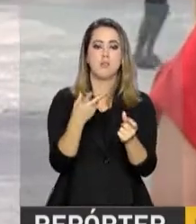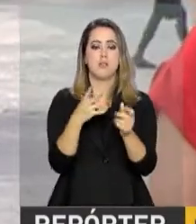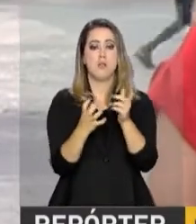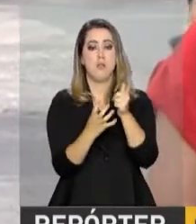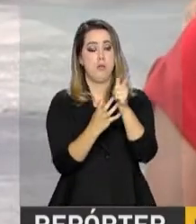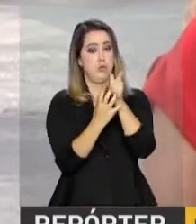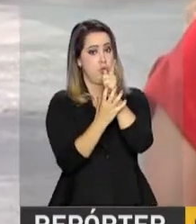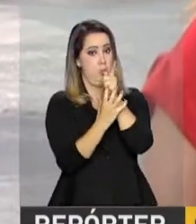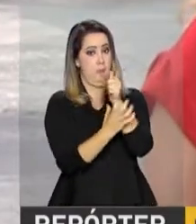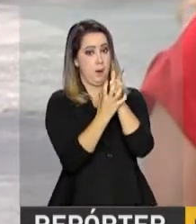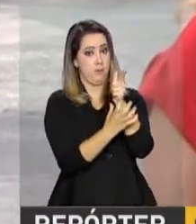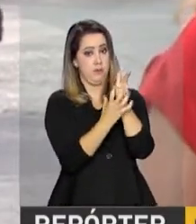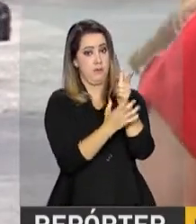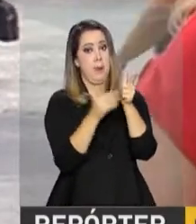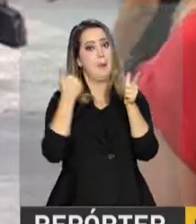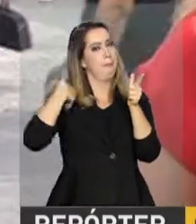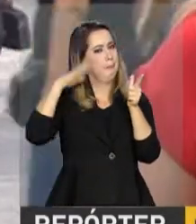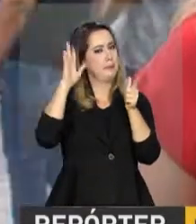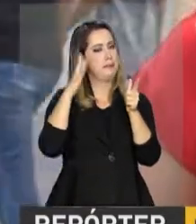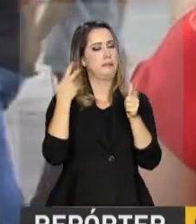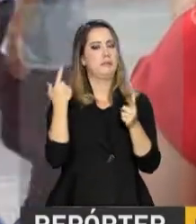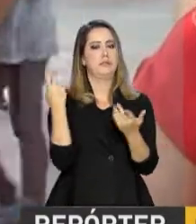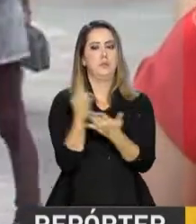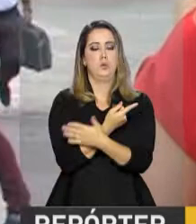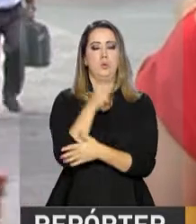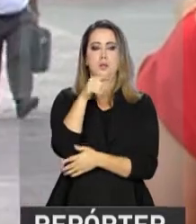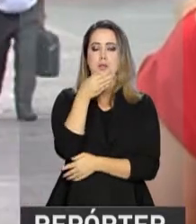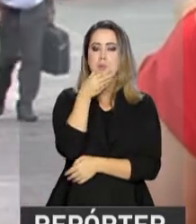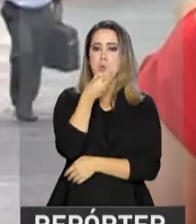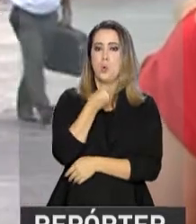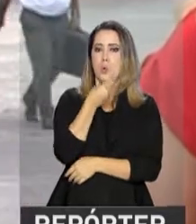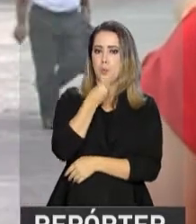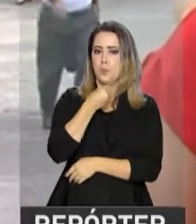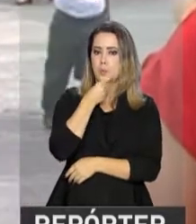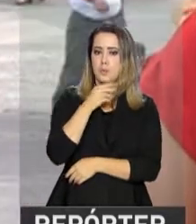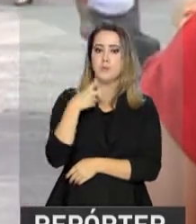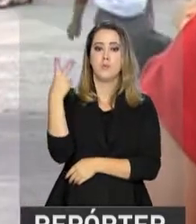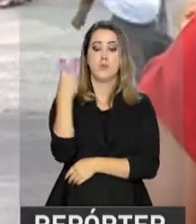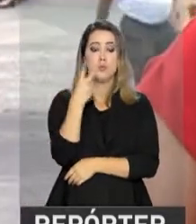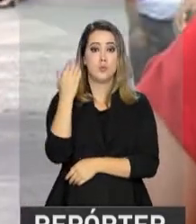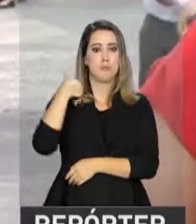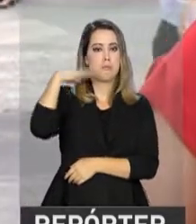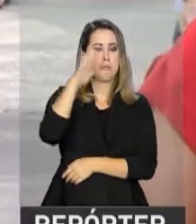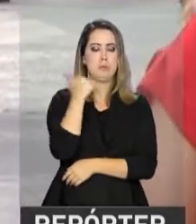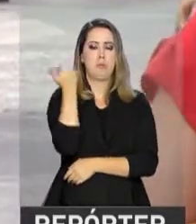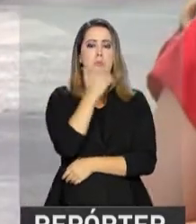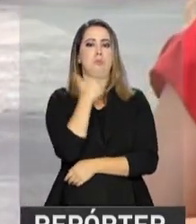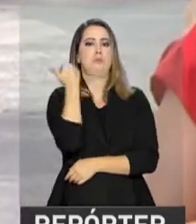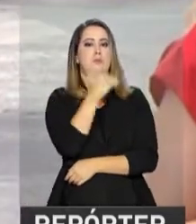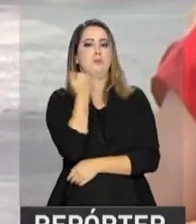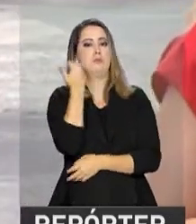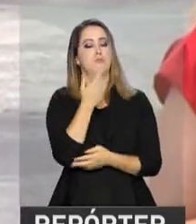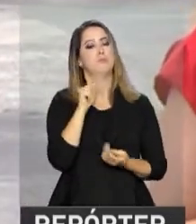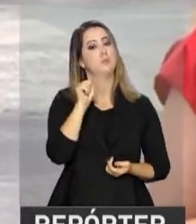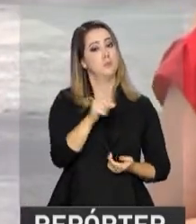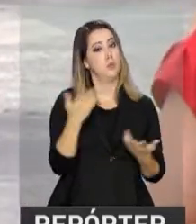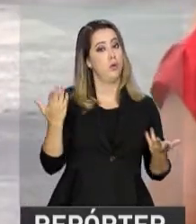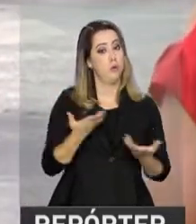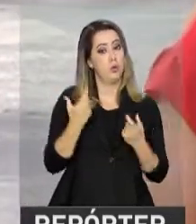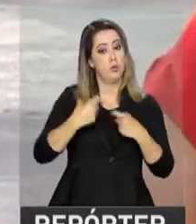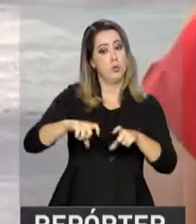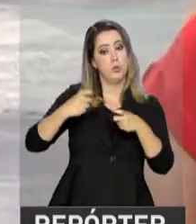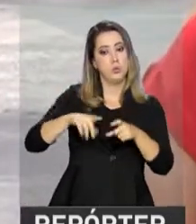homens brasileiros e o segundo que mais mata. São cerca de 14 mil mortes por ano no país. Com o novo centro, a ideia